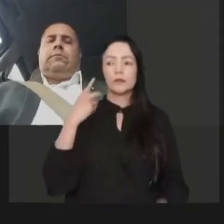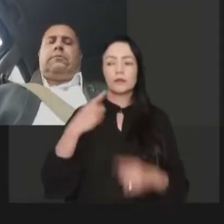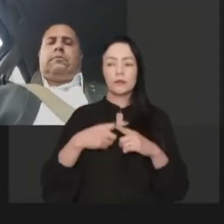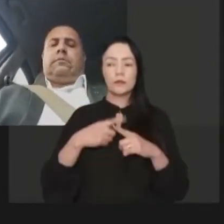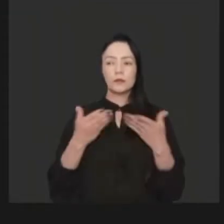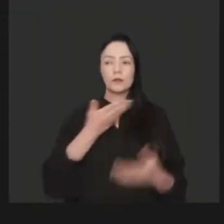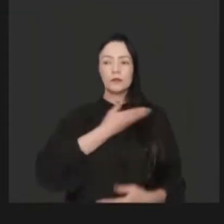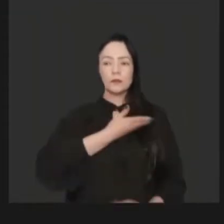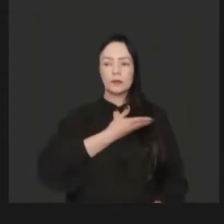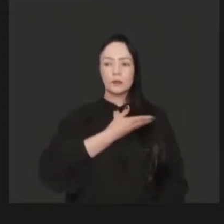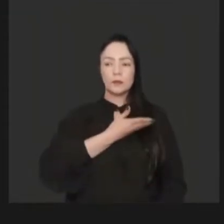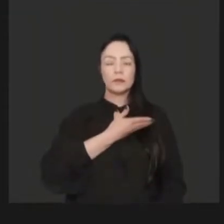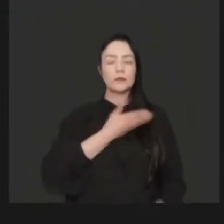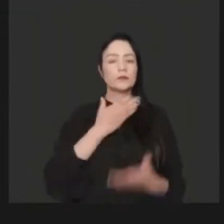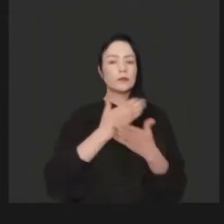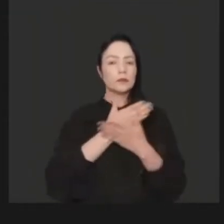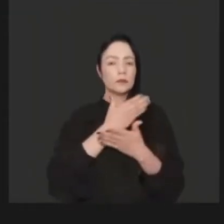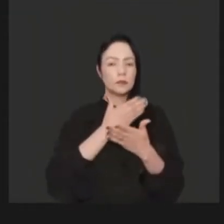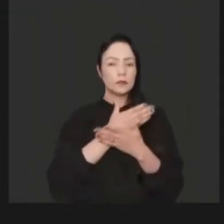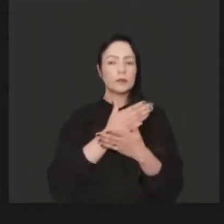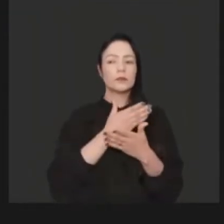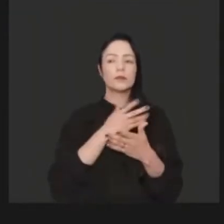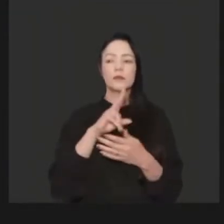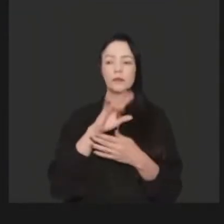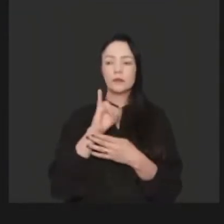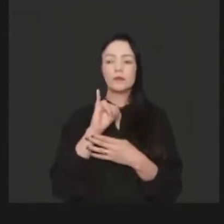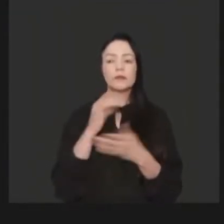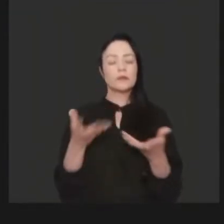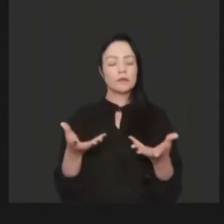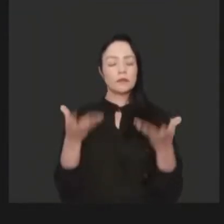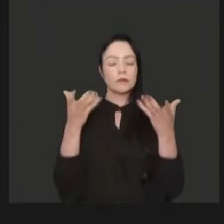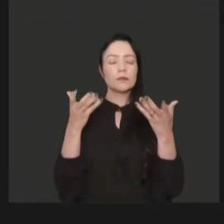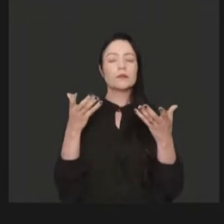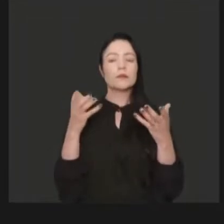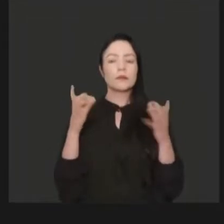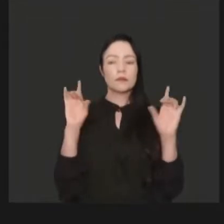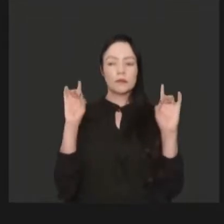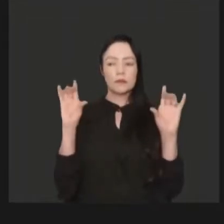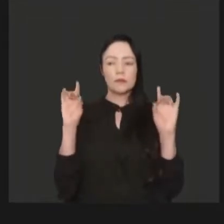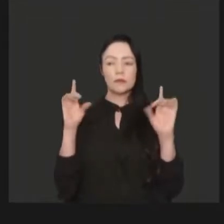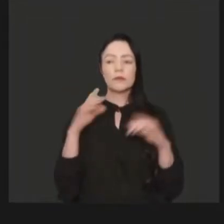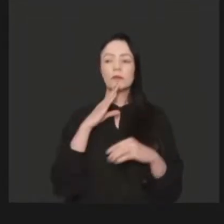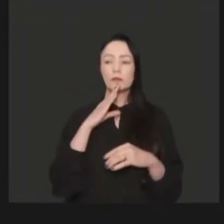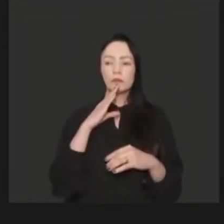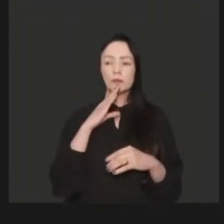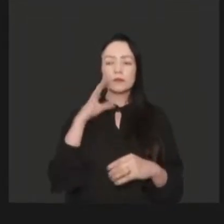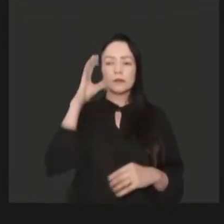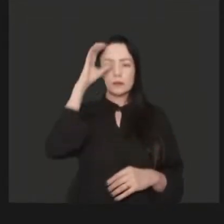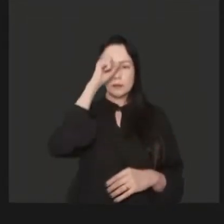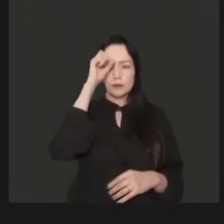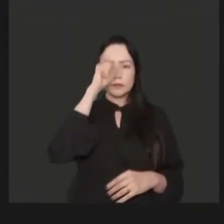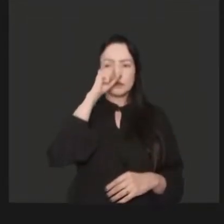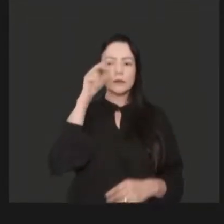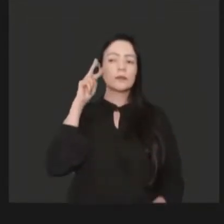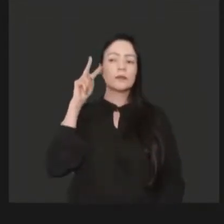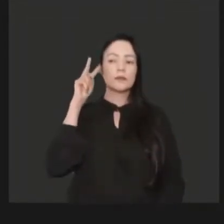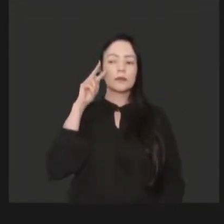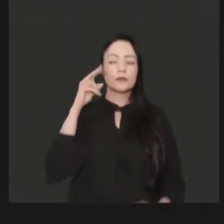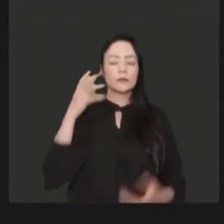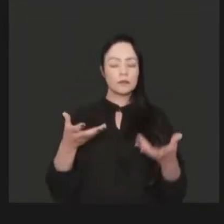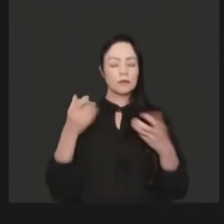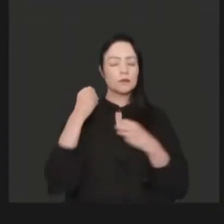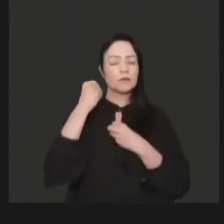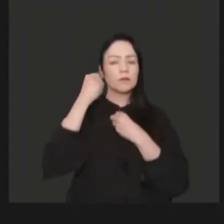Rio de Janeiro. Isso vai enriquecer o nosso conhecimento histórico, vai fortalecer a ideia